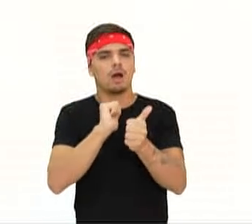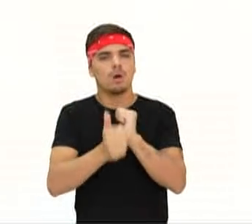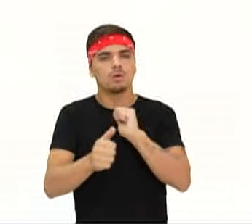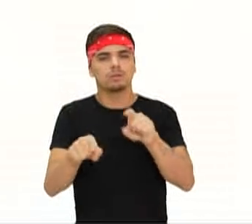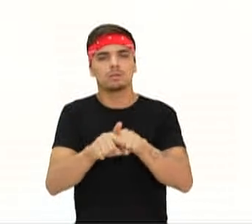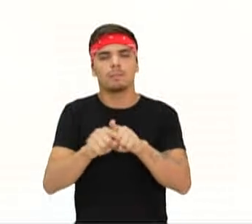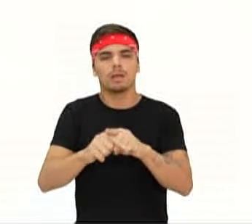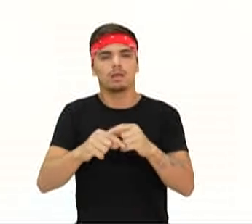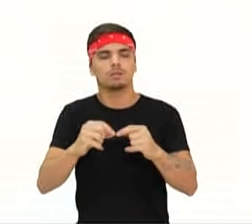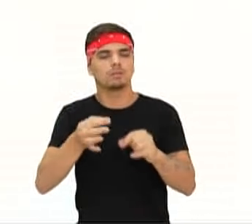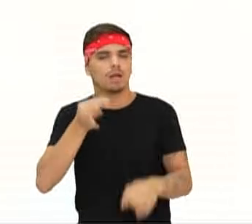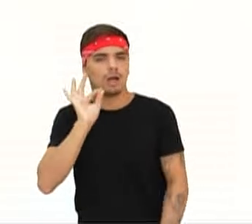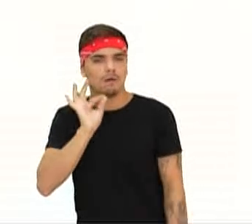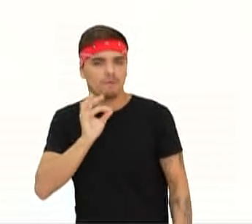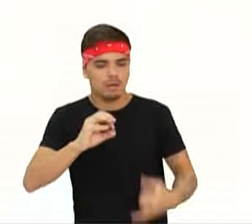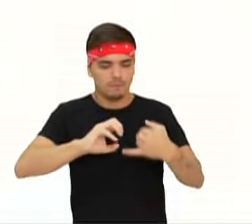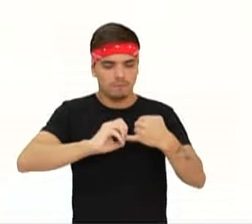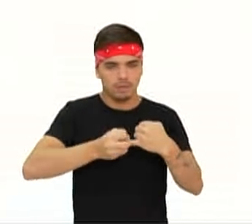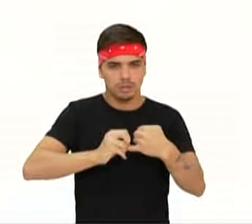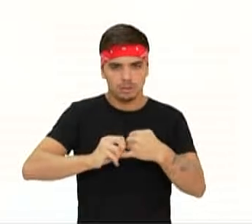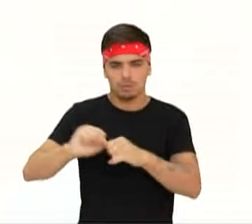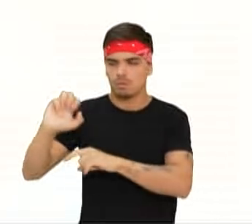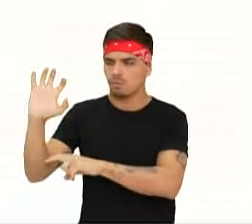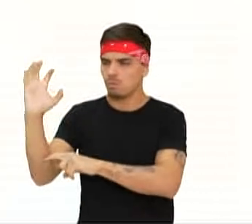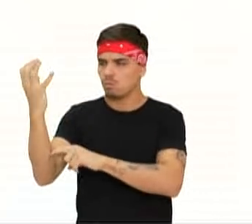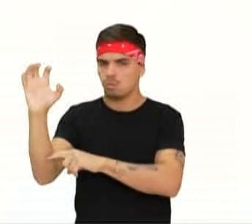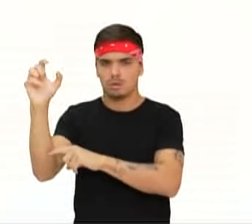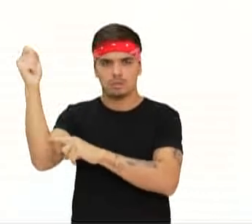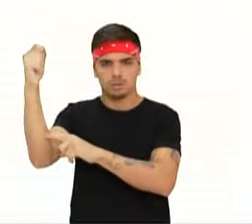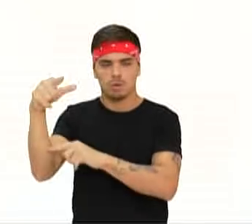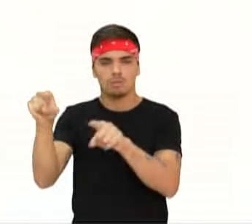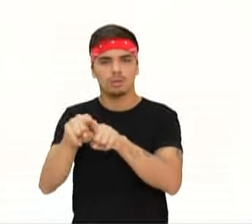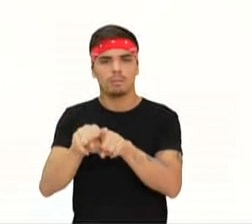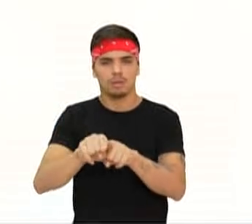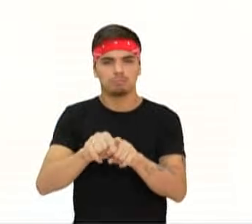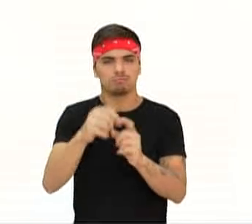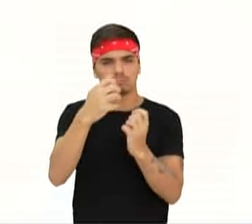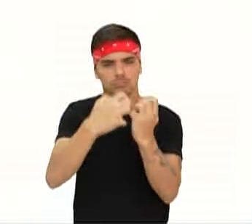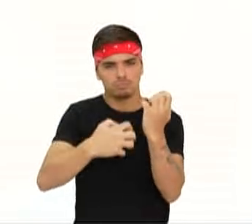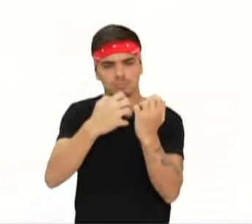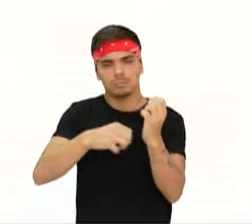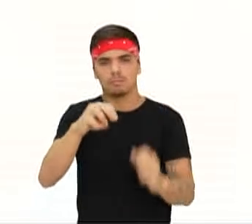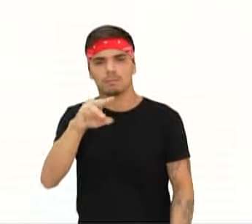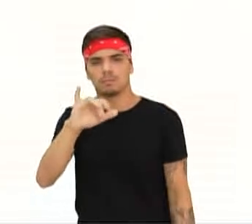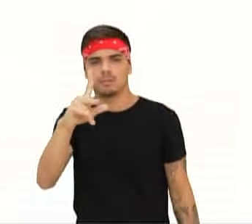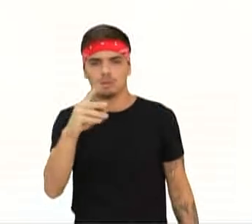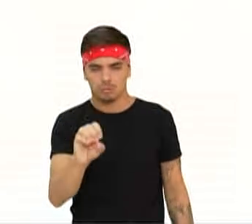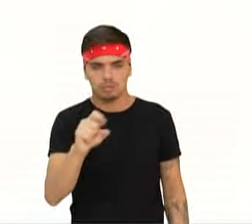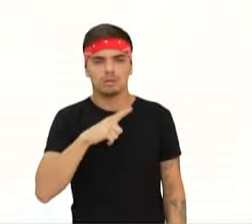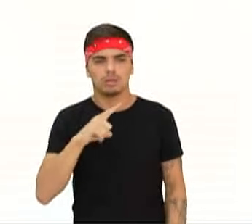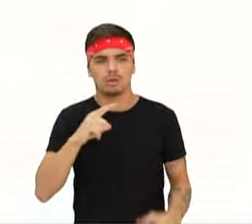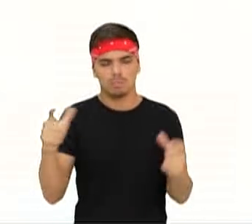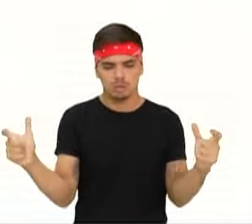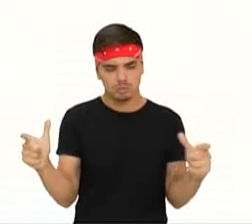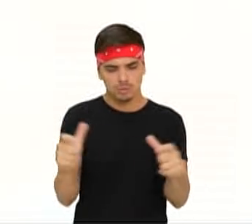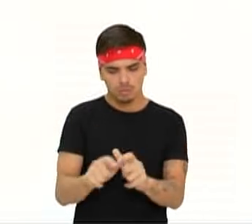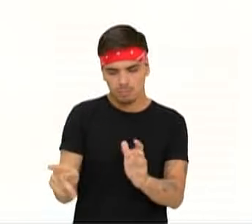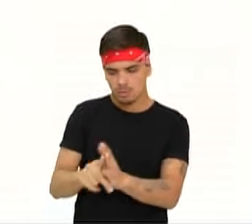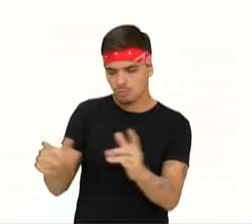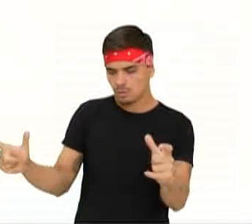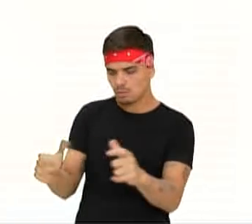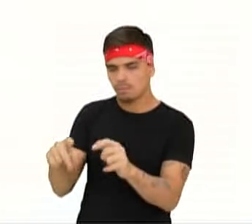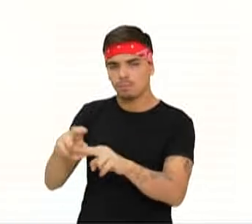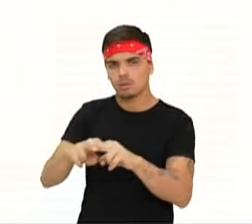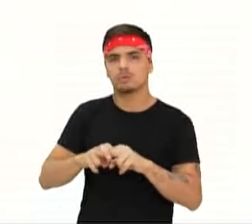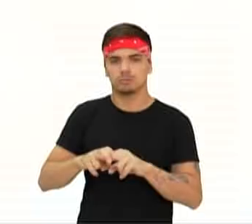café, feijão, girassol e milho sofrerão uma diminuição da área favorável em